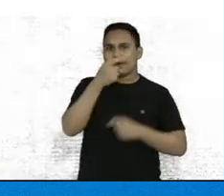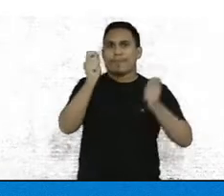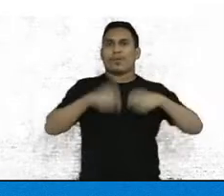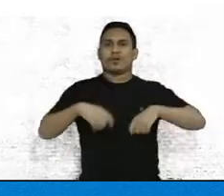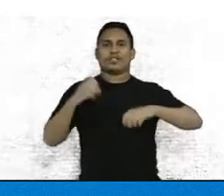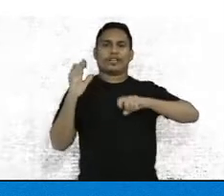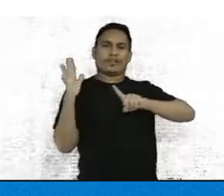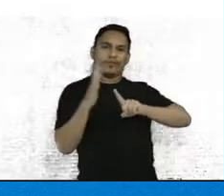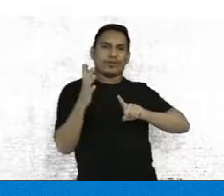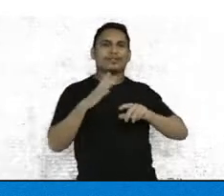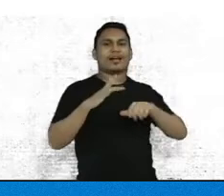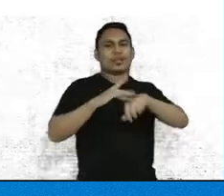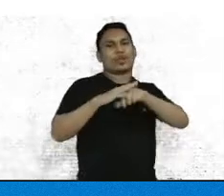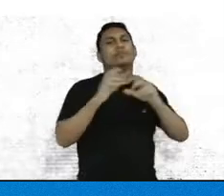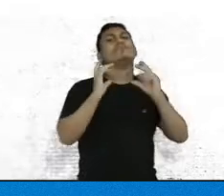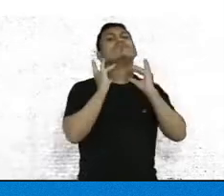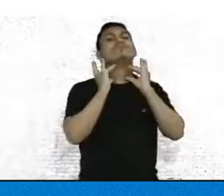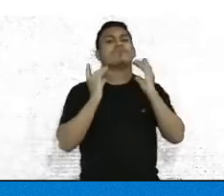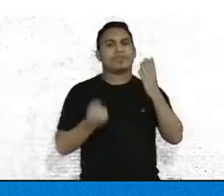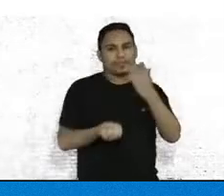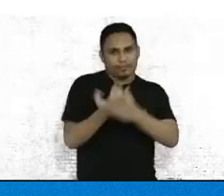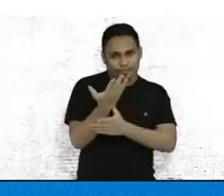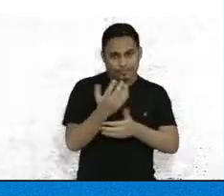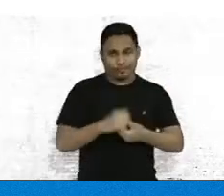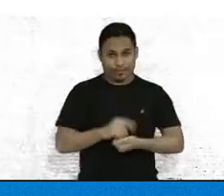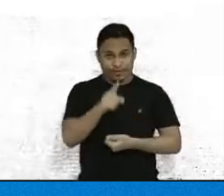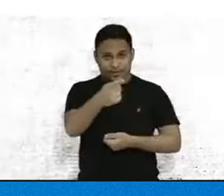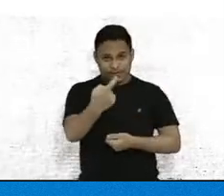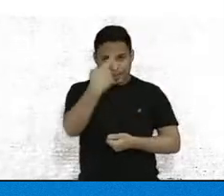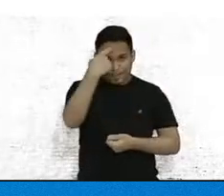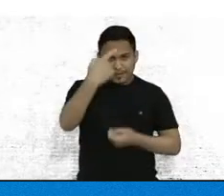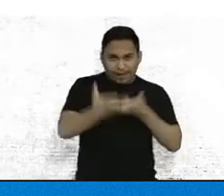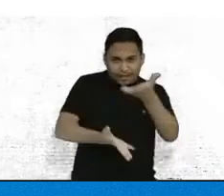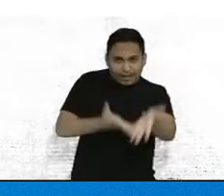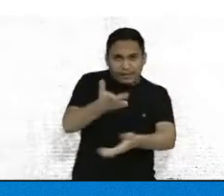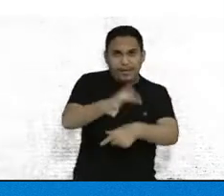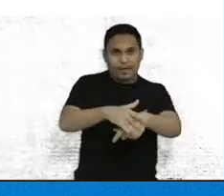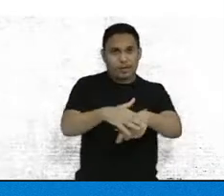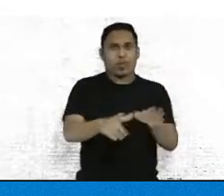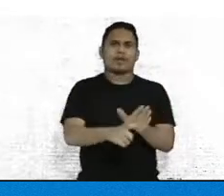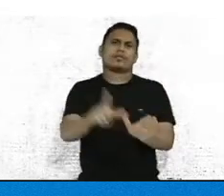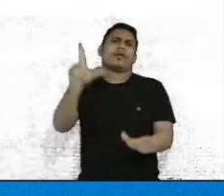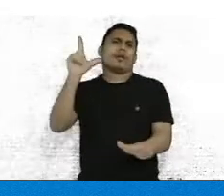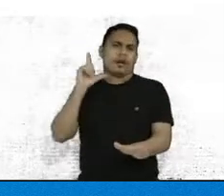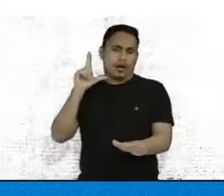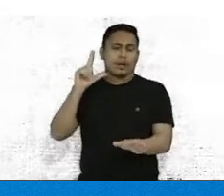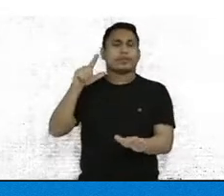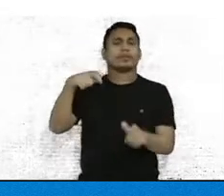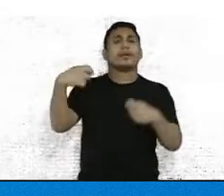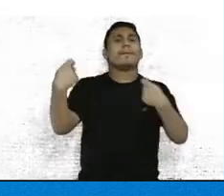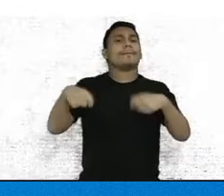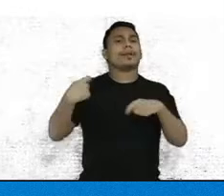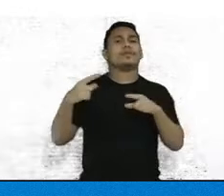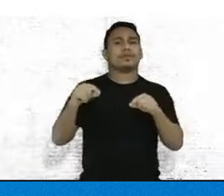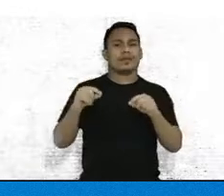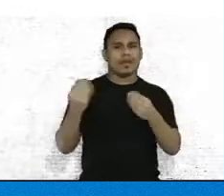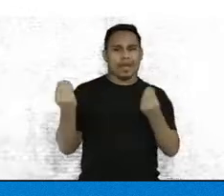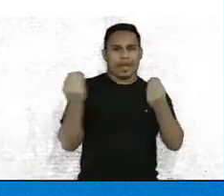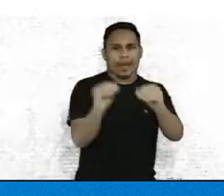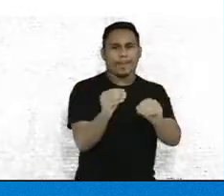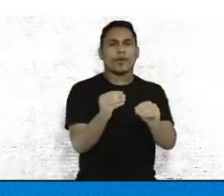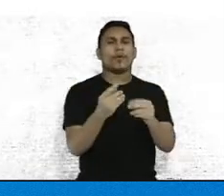Então, antes de você pensar em tratar distúrbio de tireoide, repor hormônio de tireoide, a gente tem que